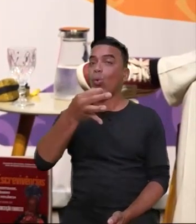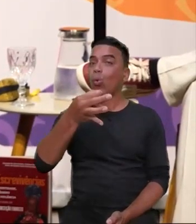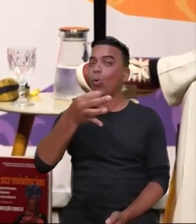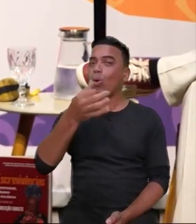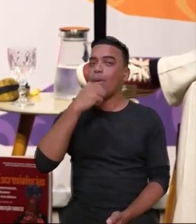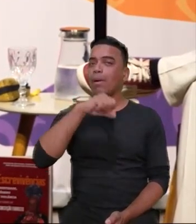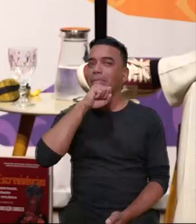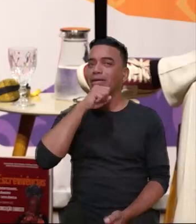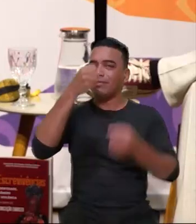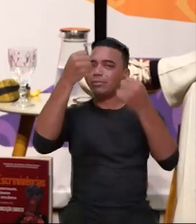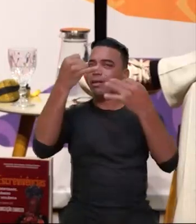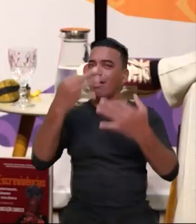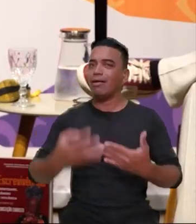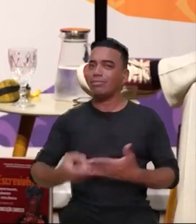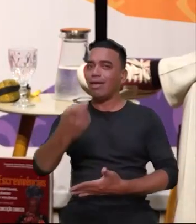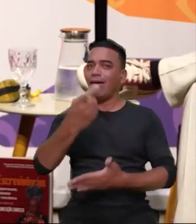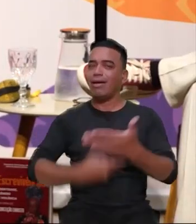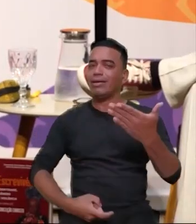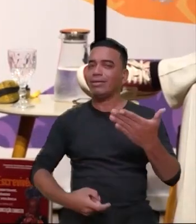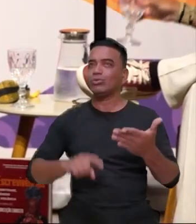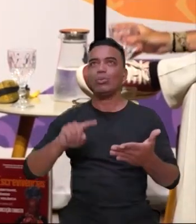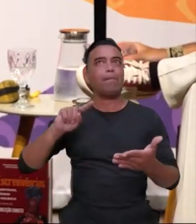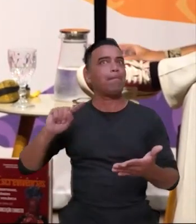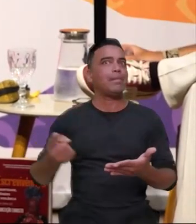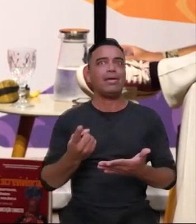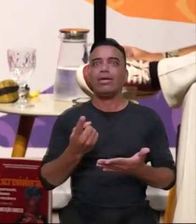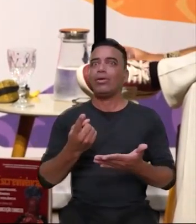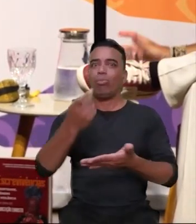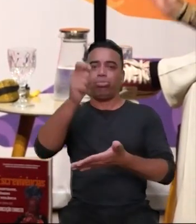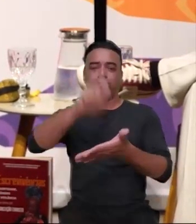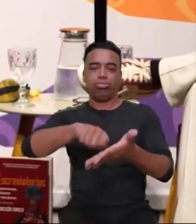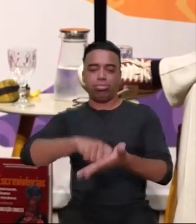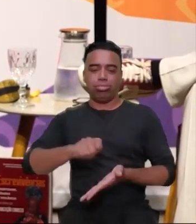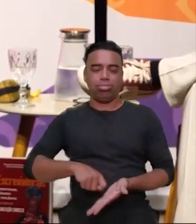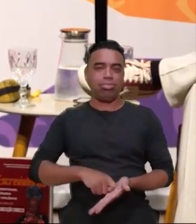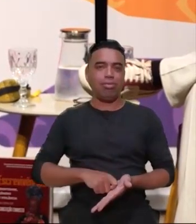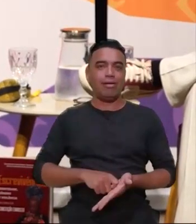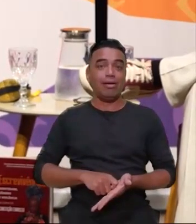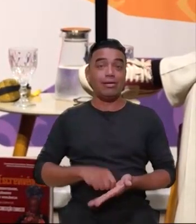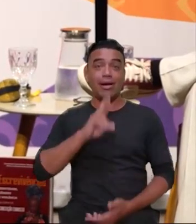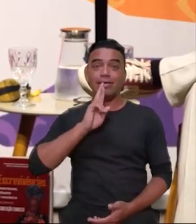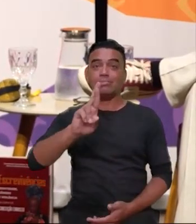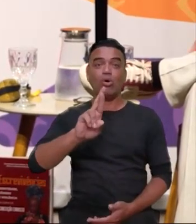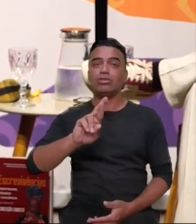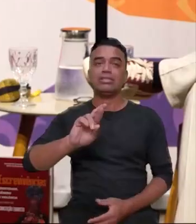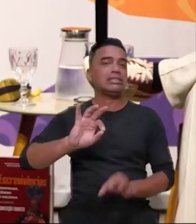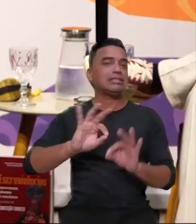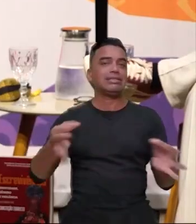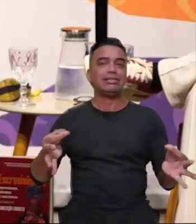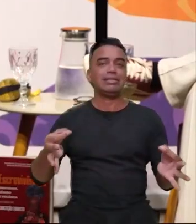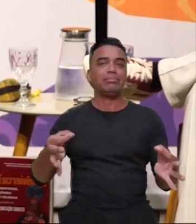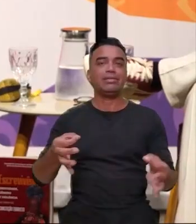estaria dizendo tudo o que a gente diria com 1000 palavras. E ela responderia só com